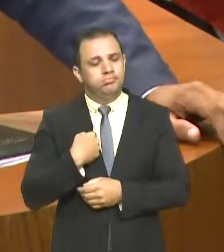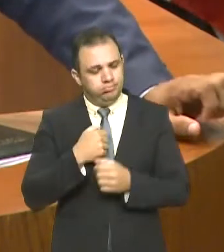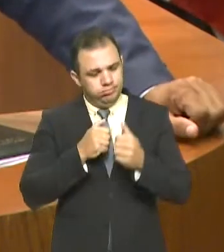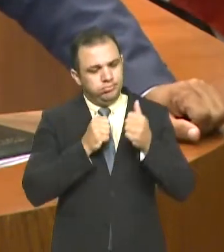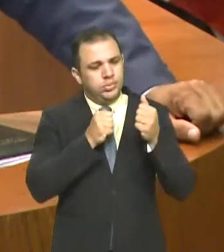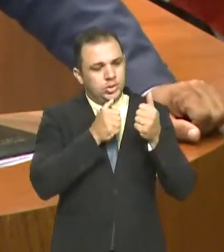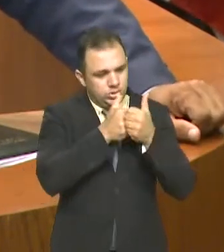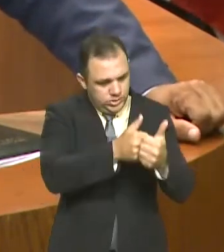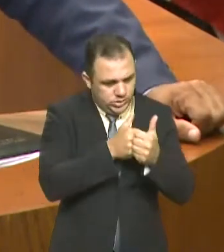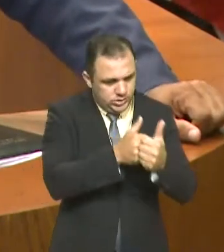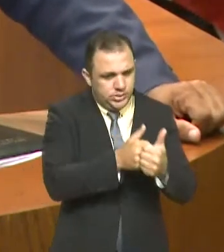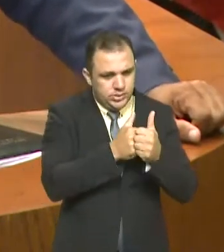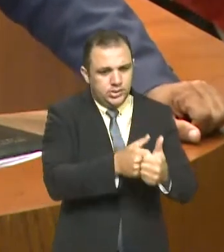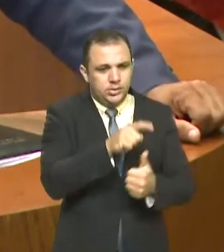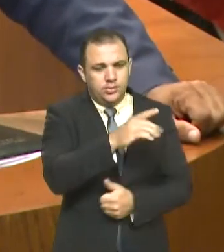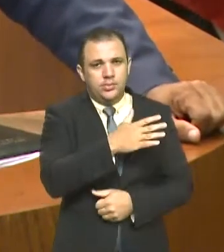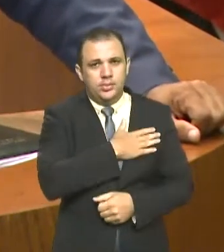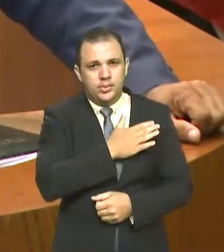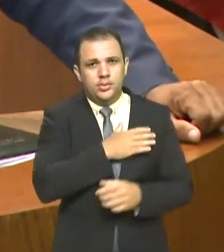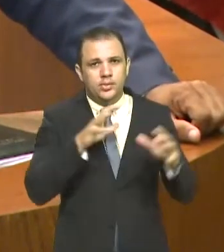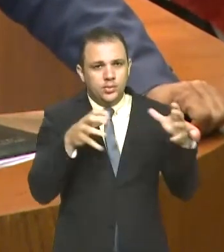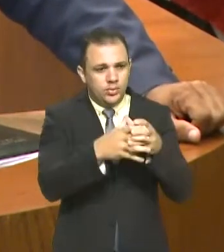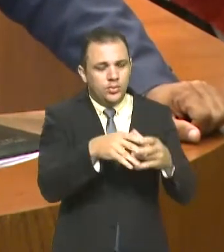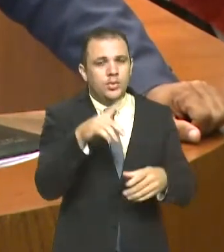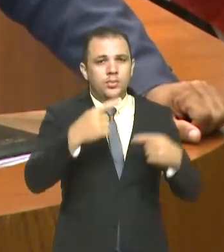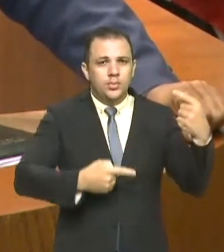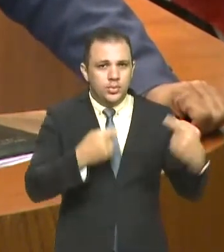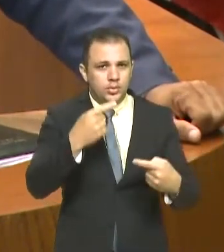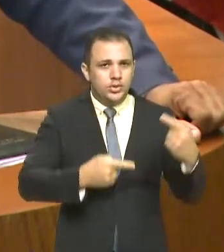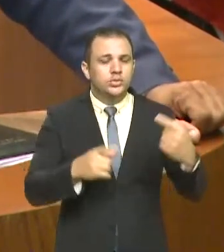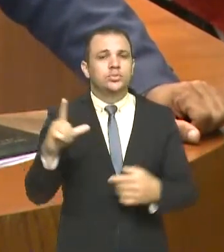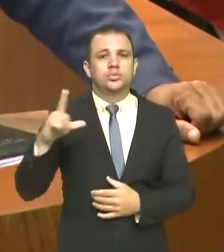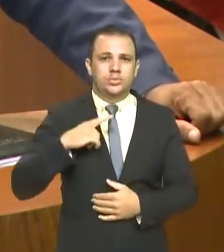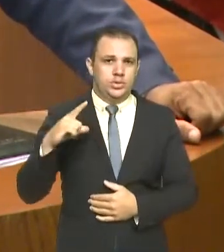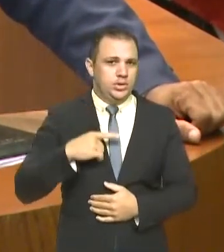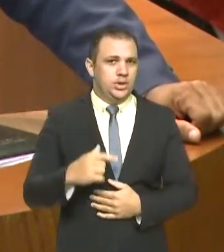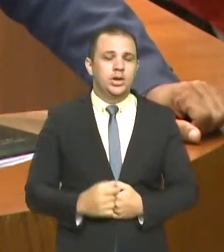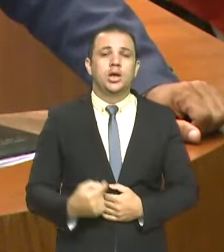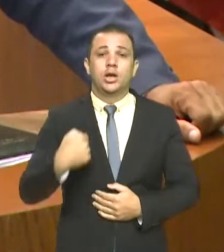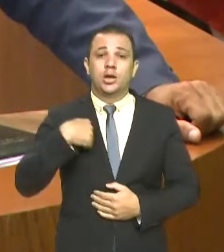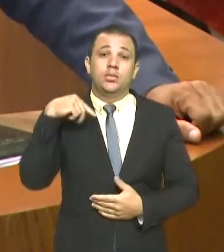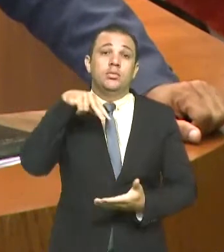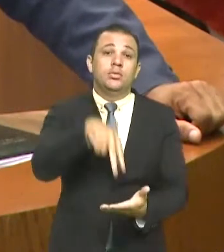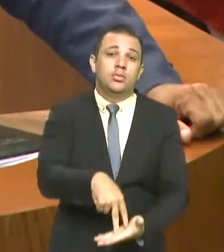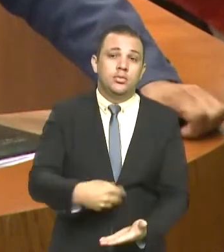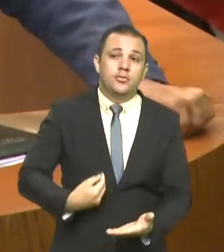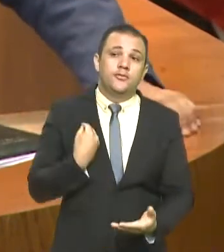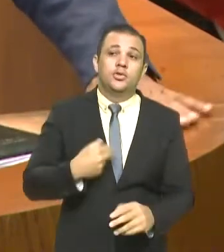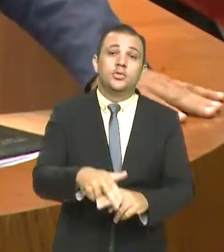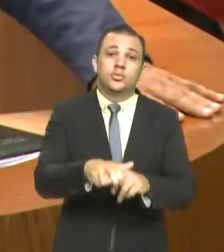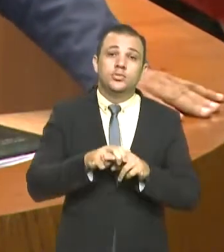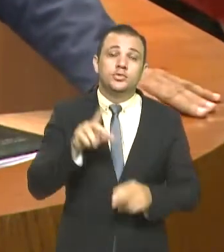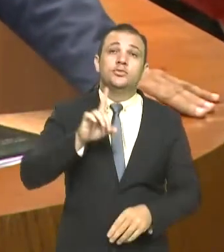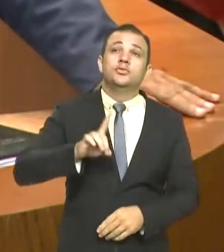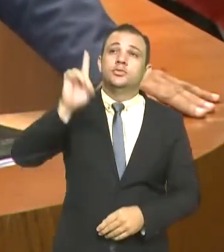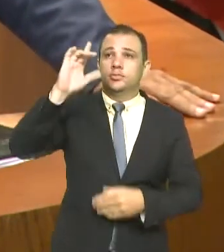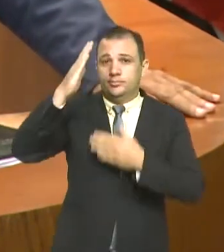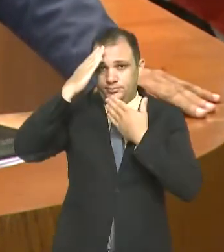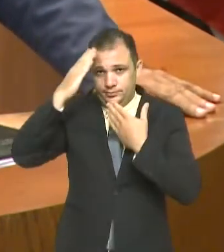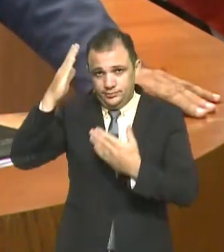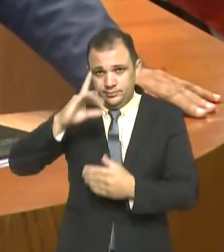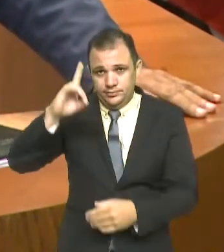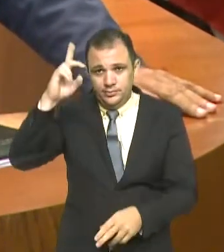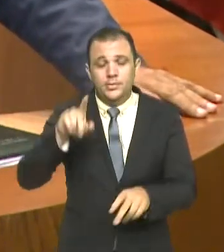posicionamento e as minhas convicções políticas. E eu estou aqui, graças à vontade de Deus e